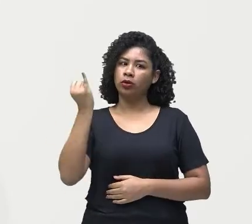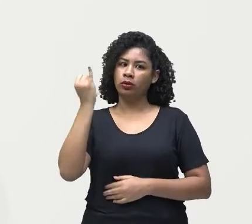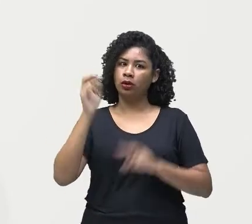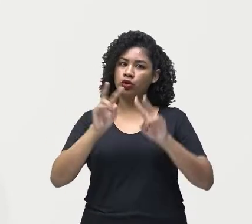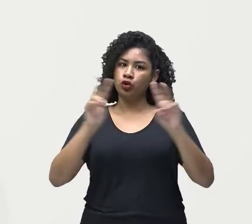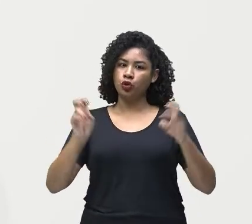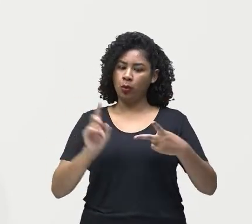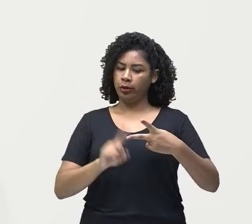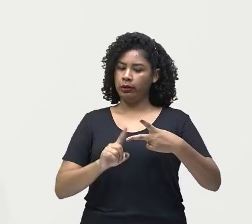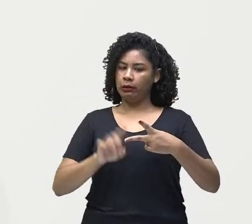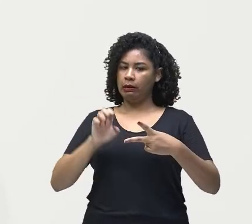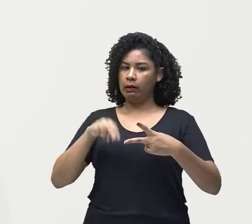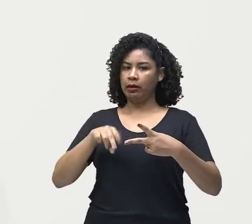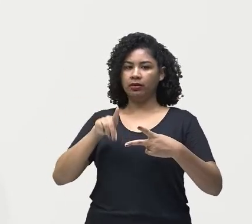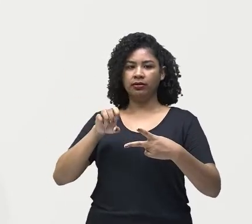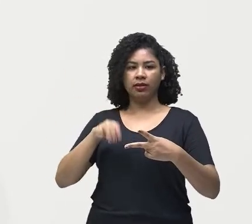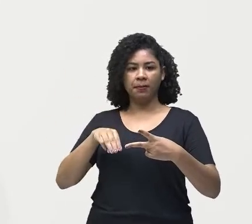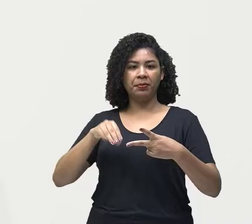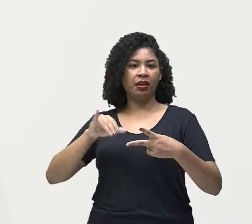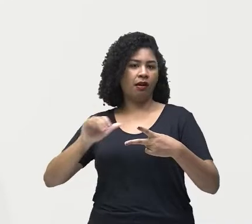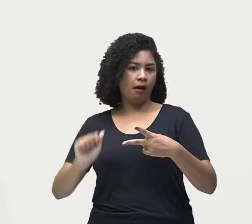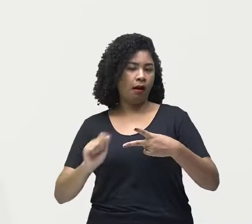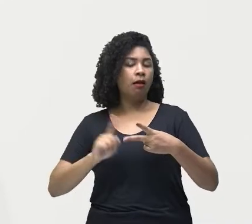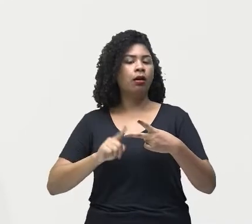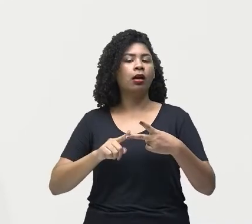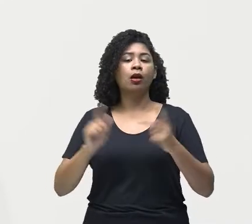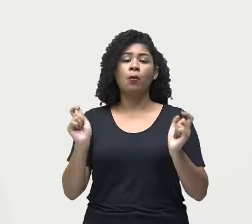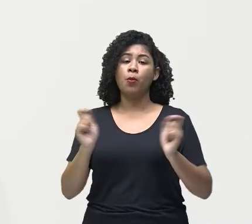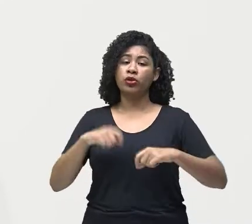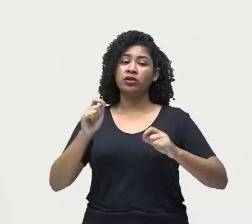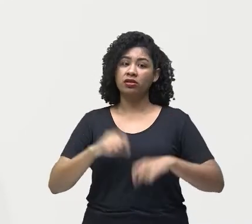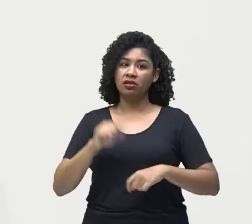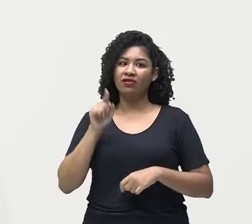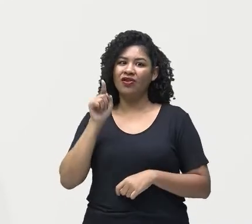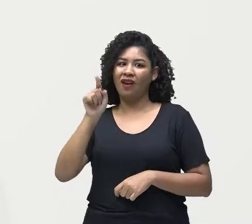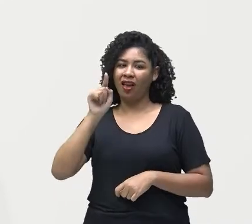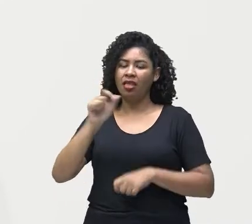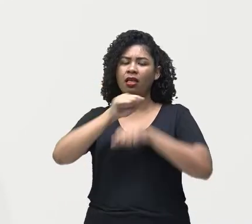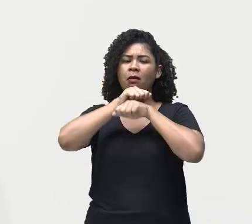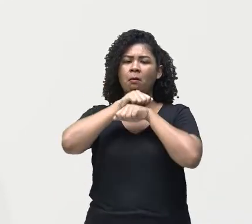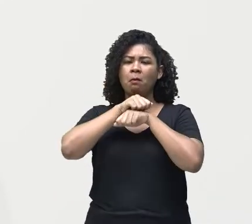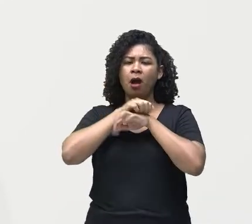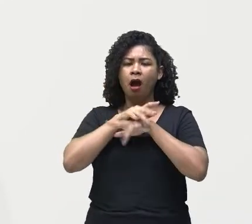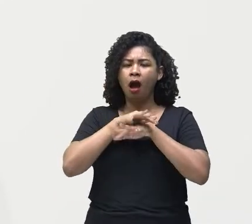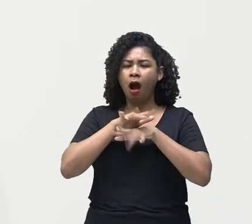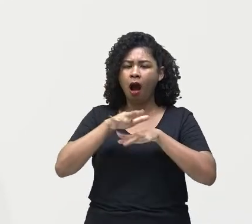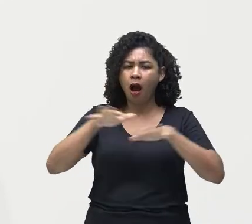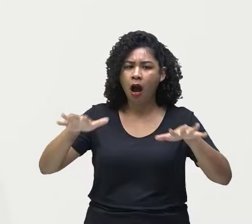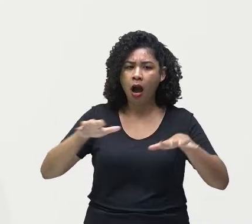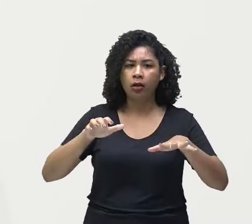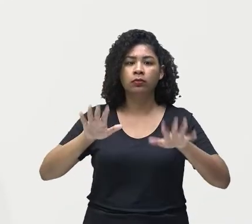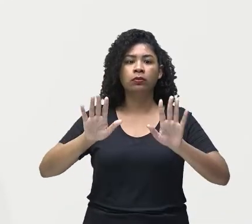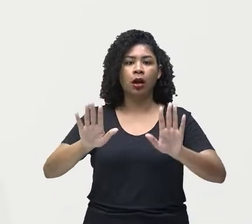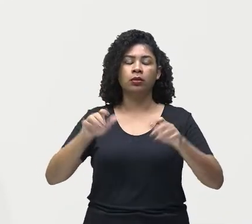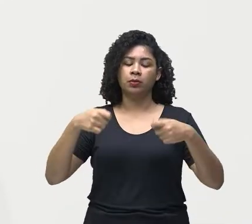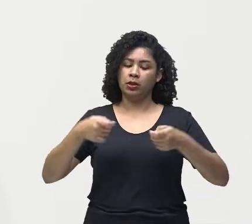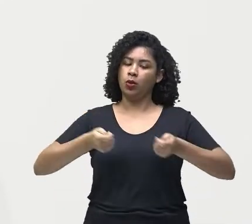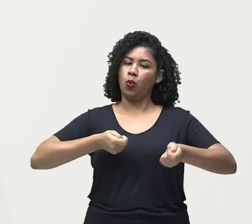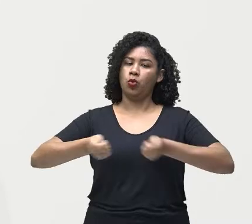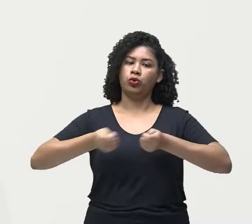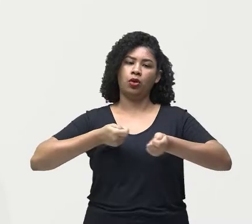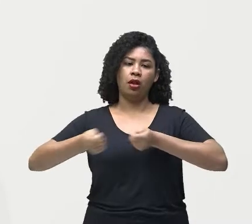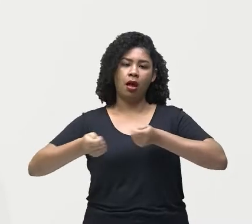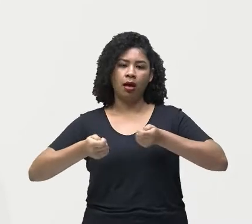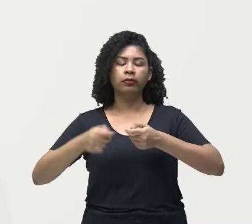doenças endêmicas é que elas podem se tornar epidêmicas se não controladas. Isso depende